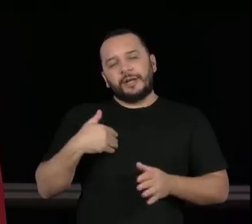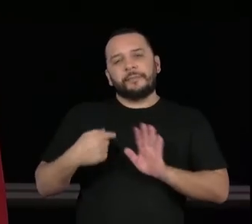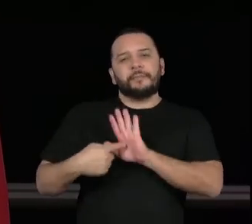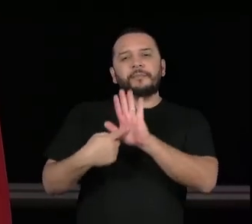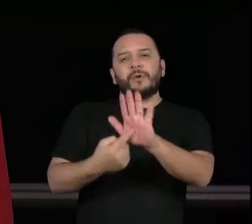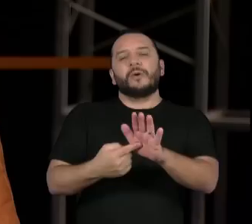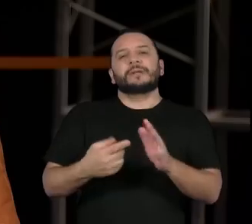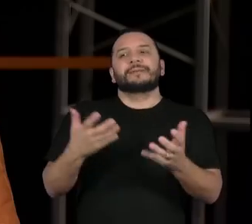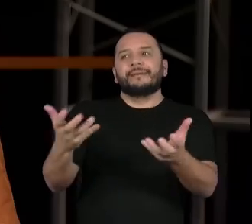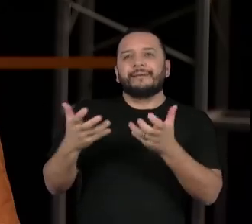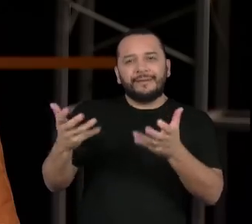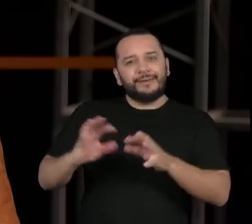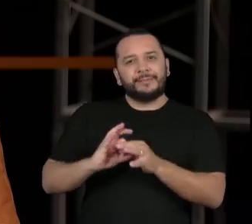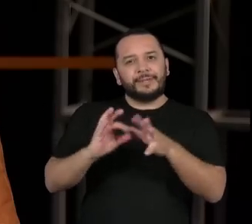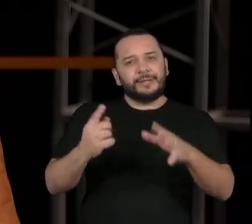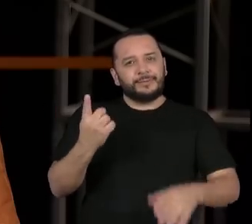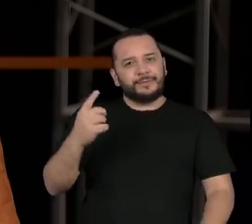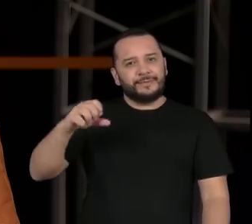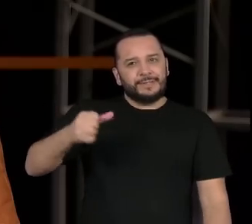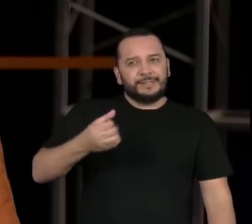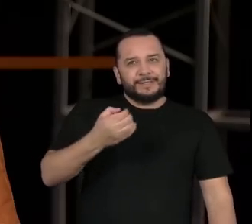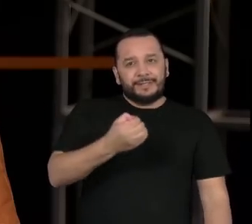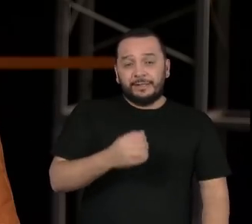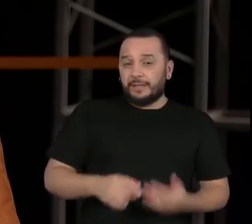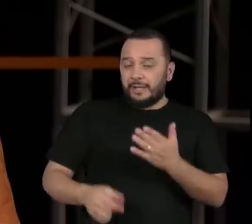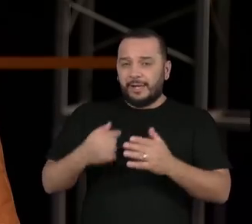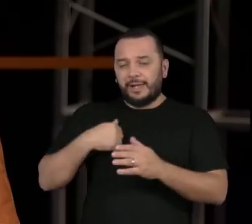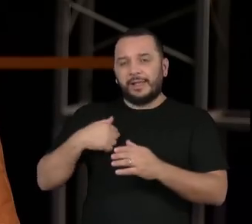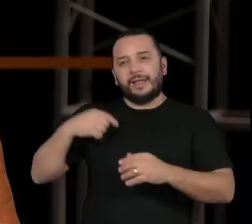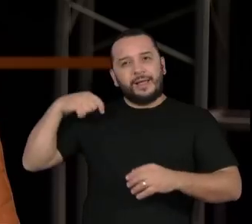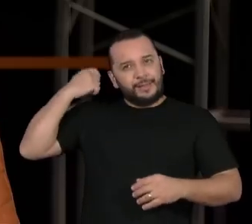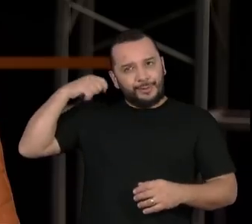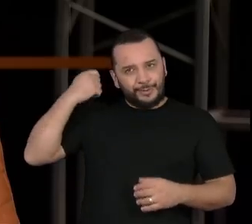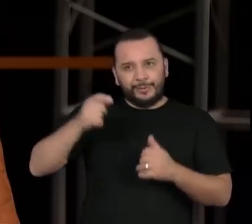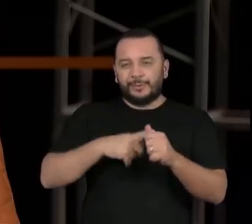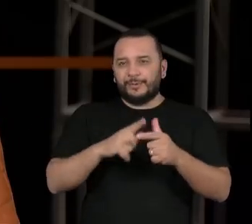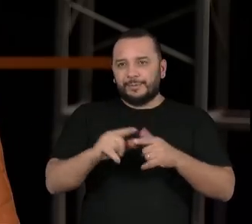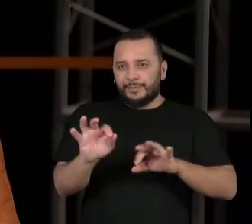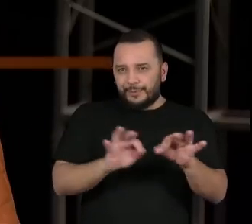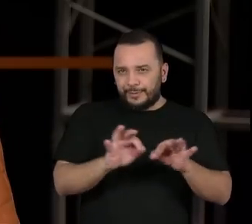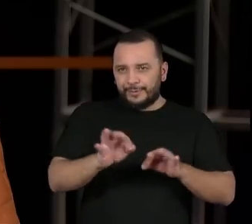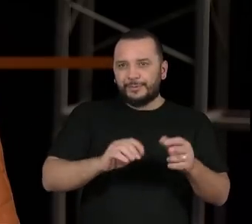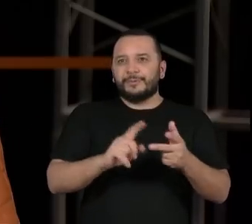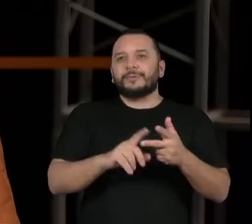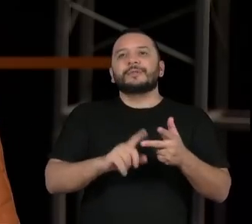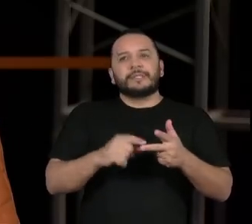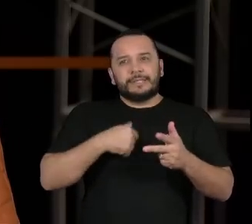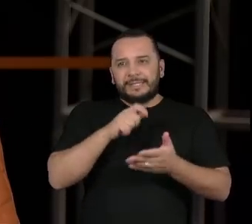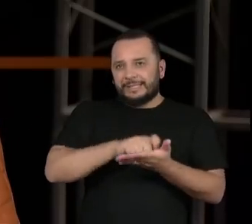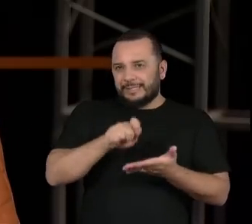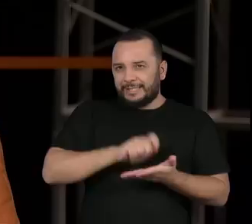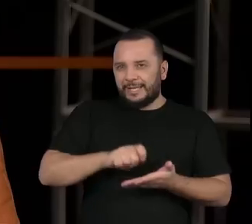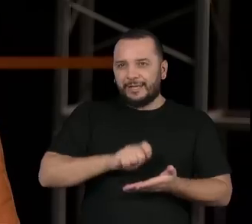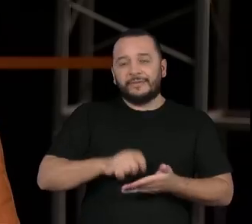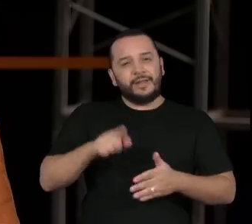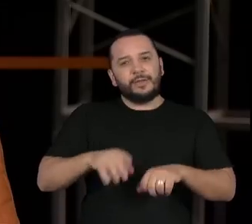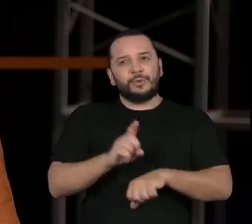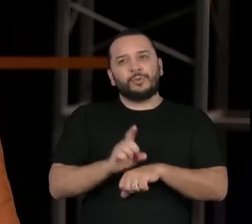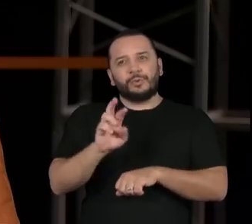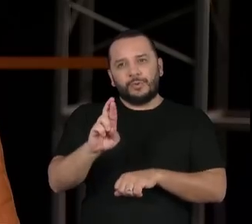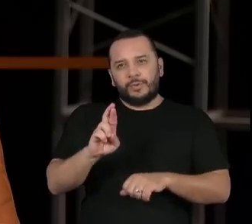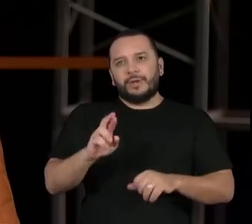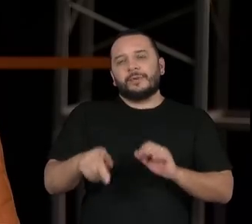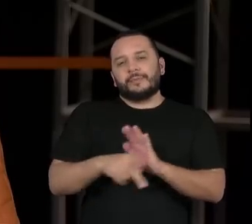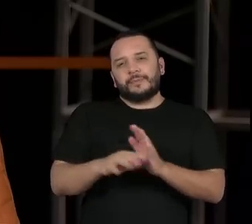anos 60. Ela atua, produz, dirige, escreve, é doutora em artes cênicas e imprime